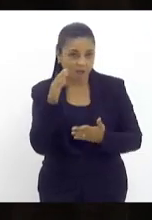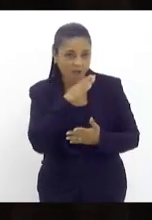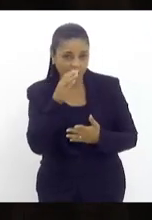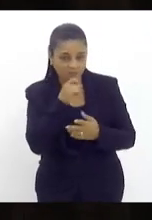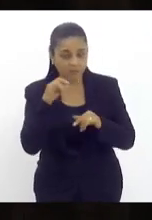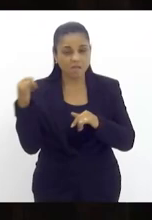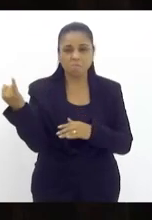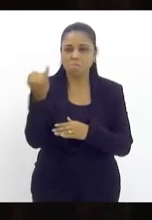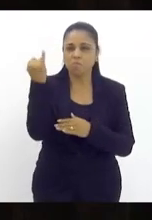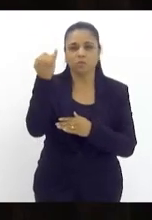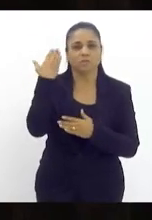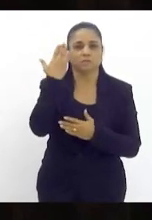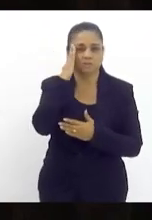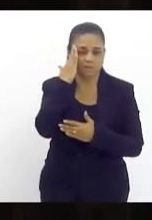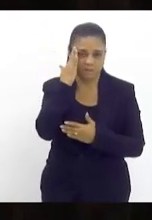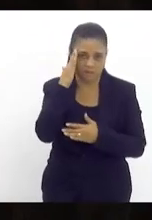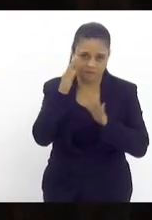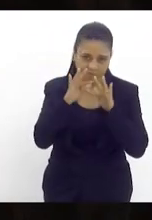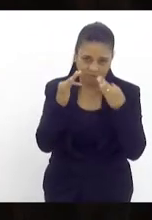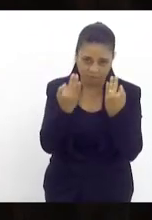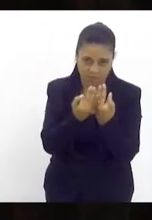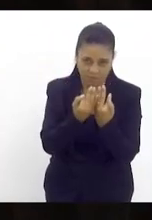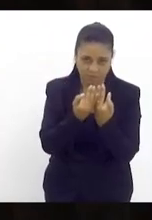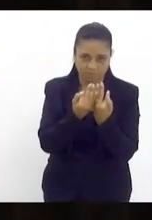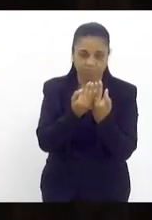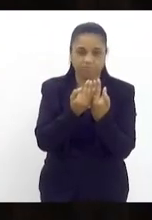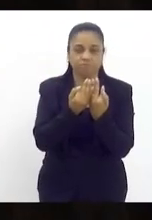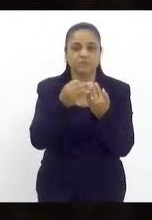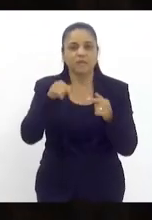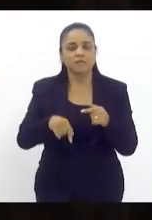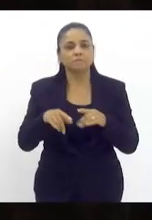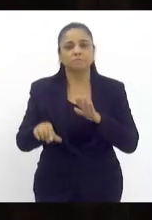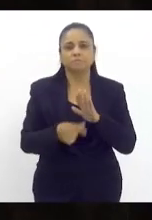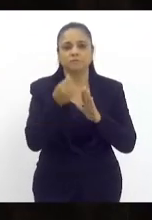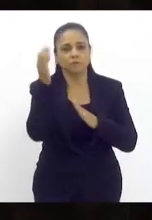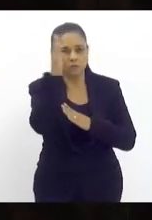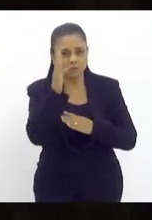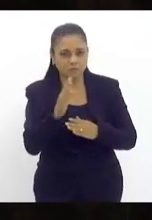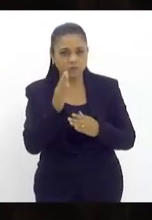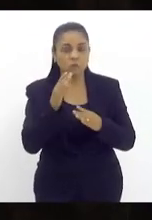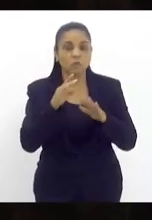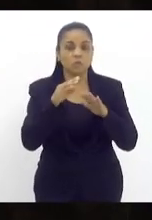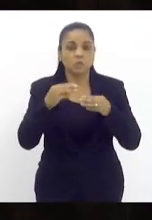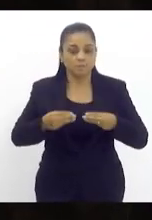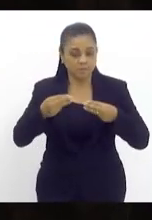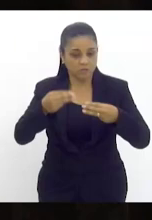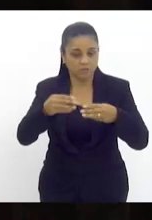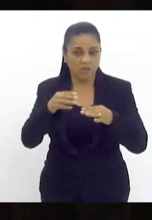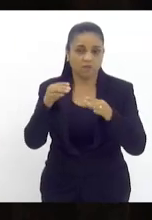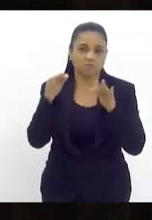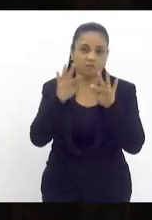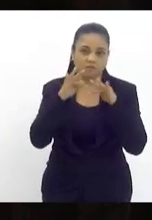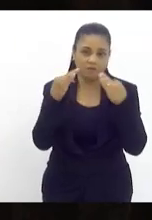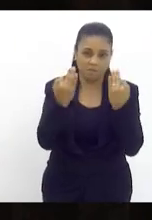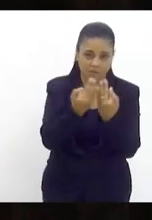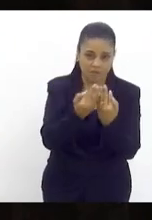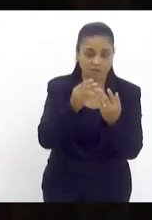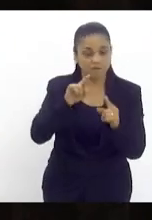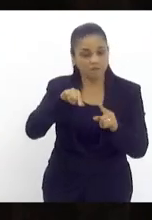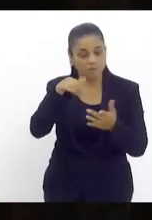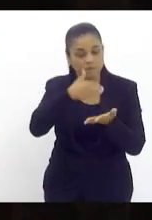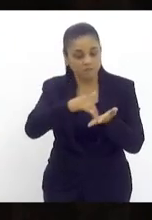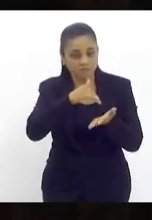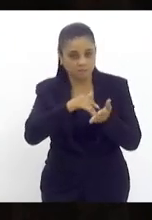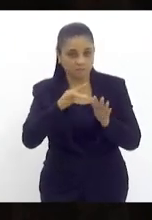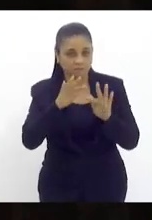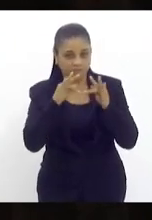a importância da família. Não, então, foi a primeira vez que a gente teve no Brasil um Ministério da Família, primeira vez que nós tivemos uma Secretaria da Família. Eu